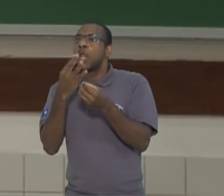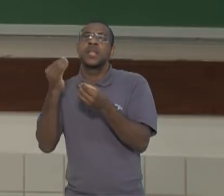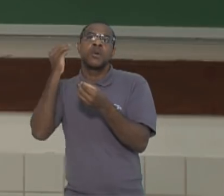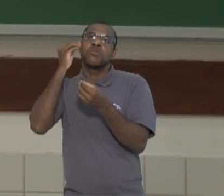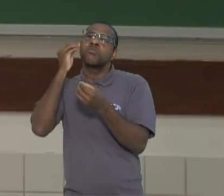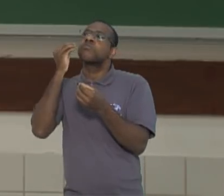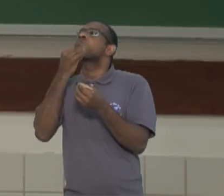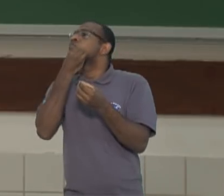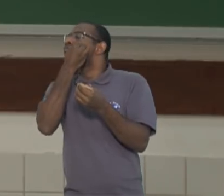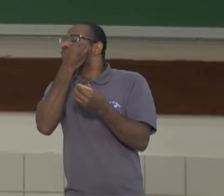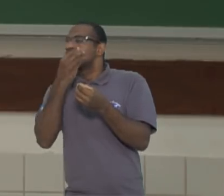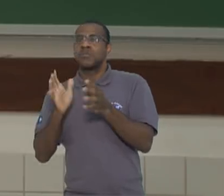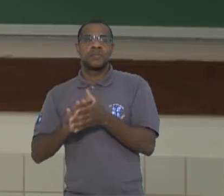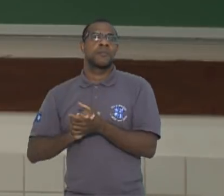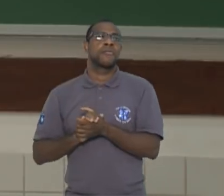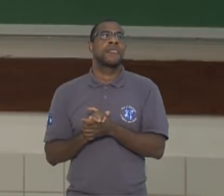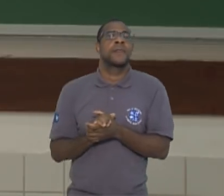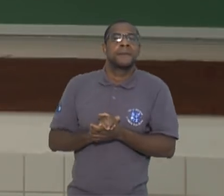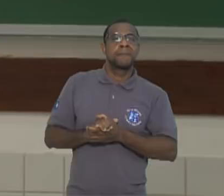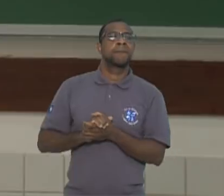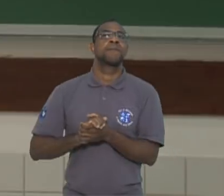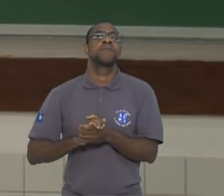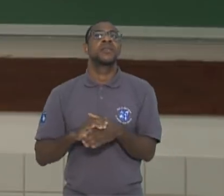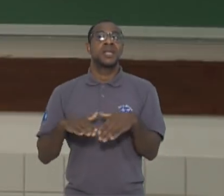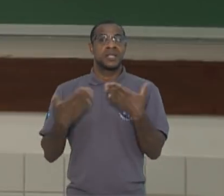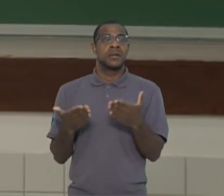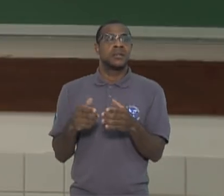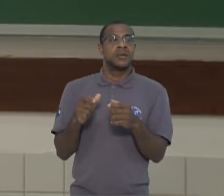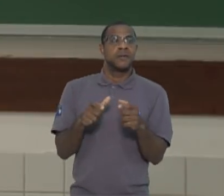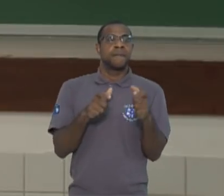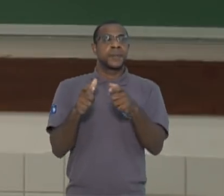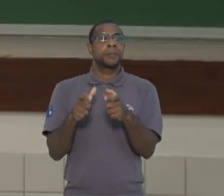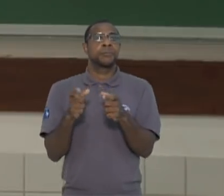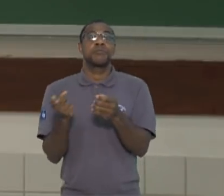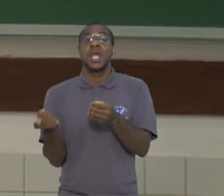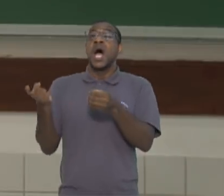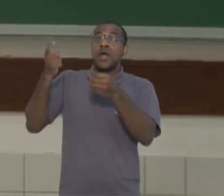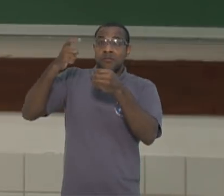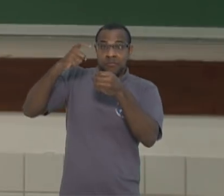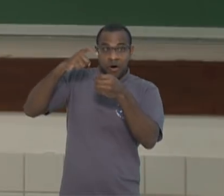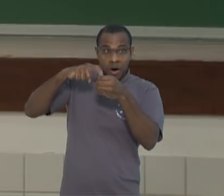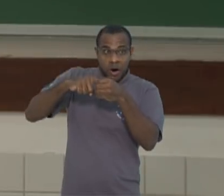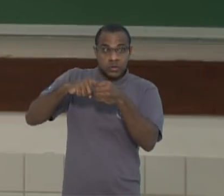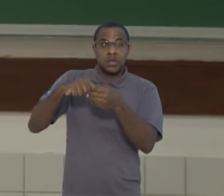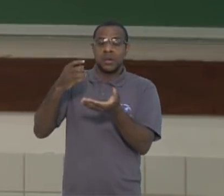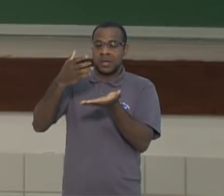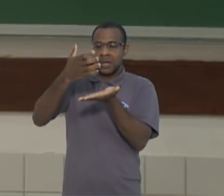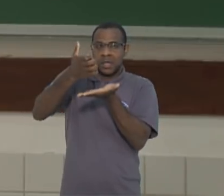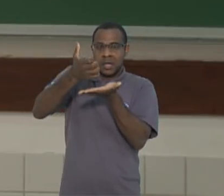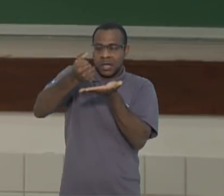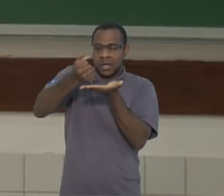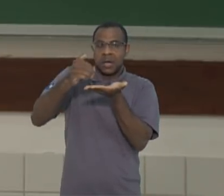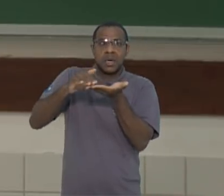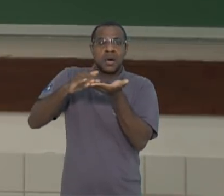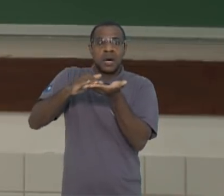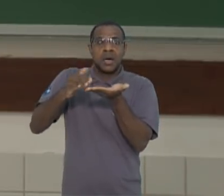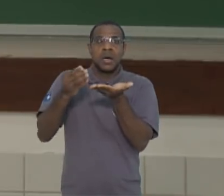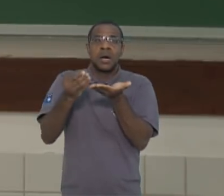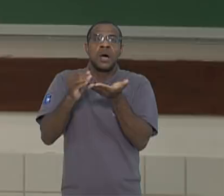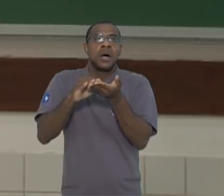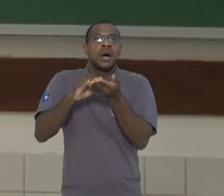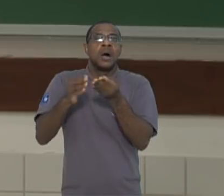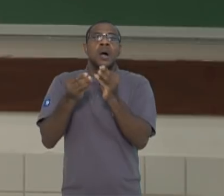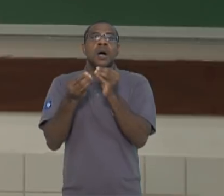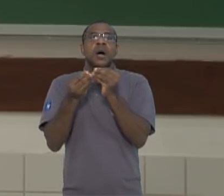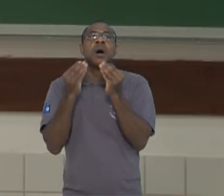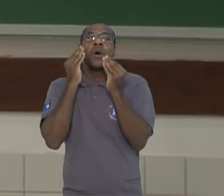Vocês fizeram, tá prontinha? Deixa reservado. Aí você volta para o hidratante e vai passar